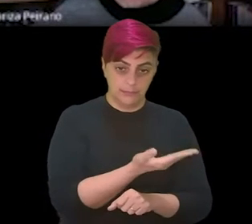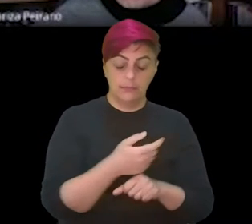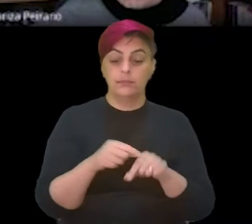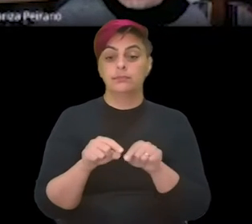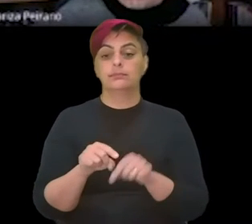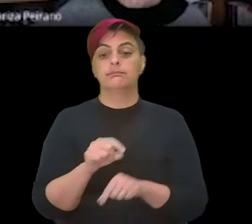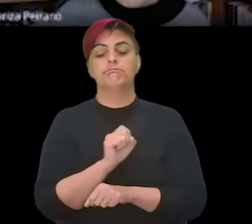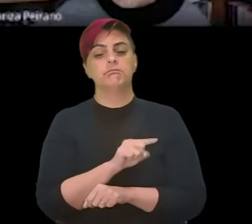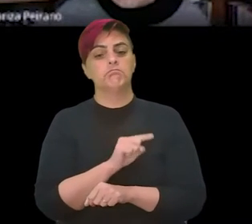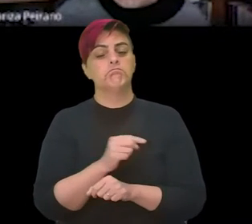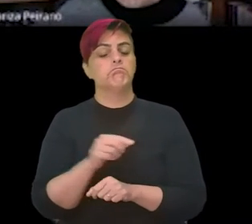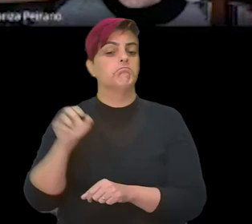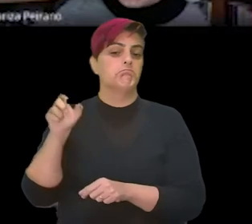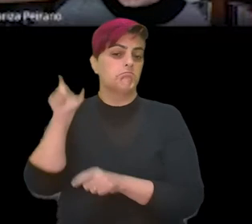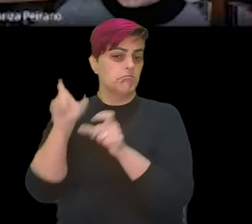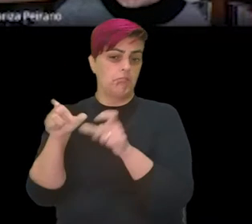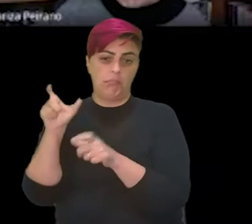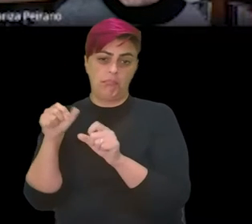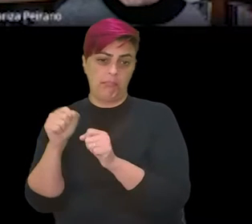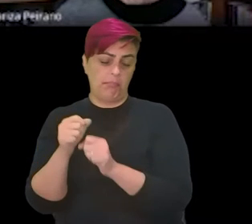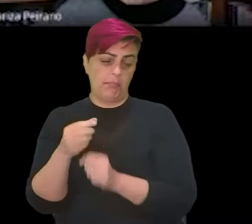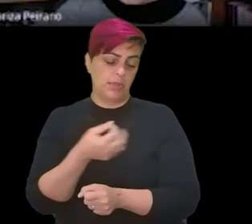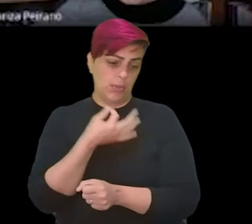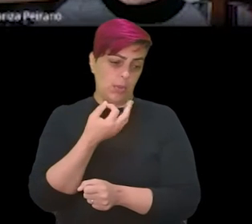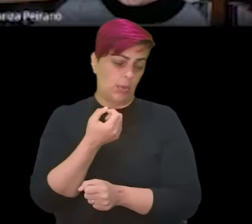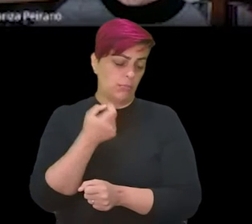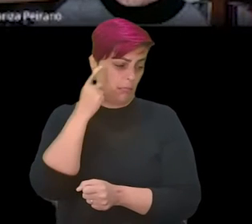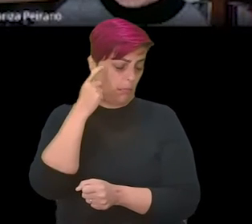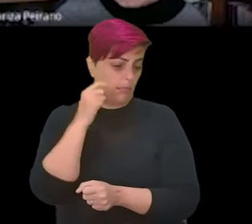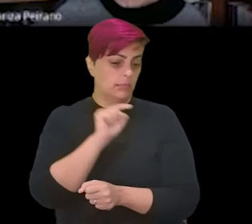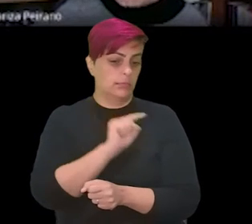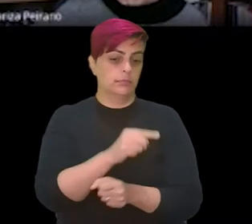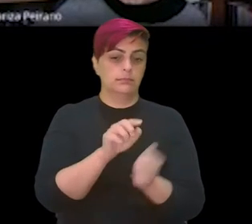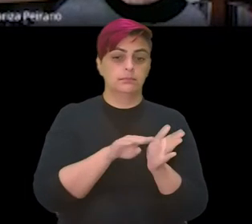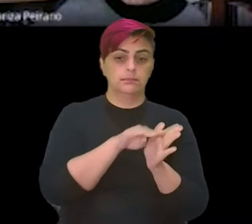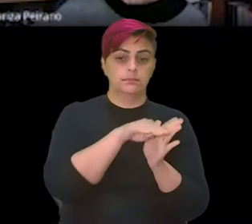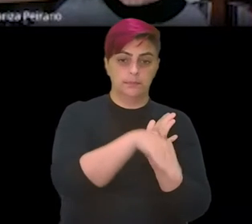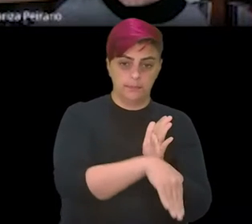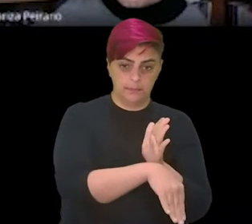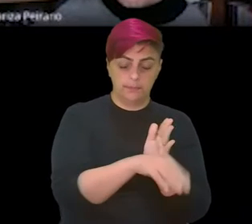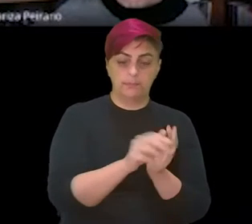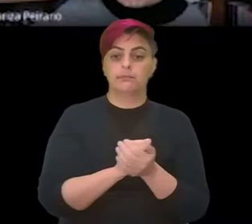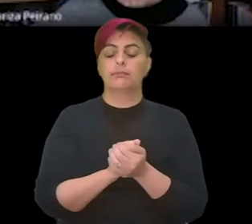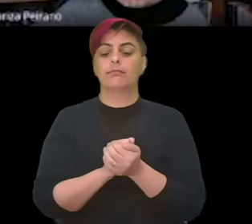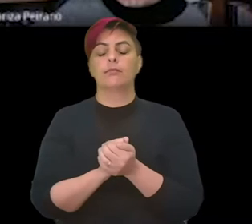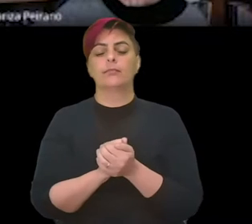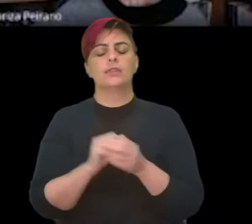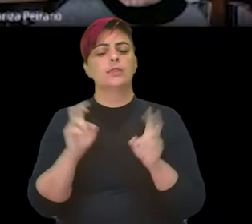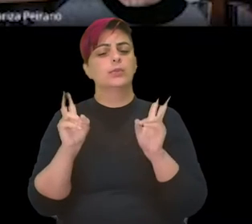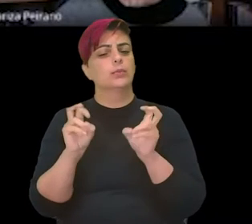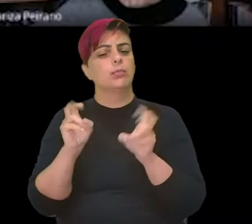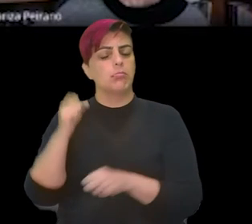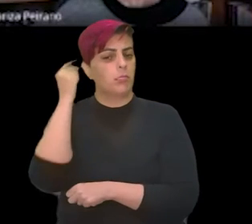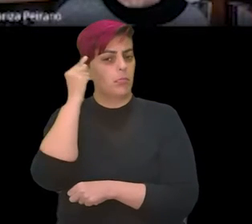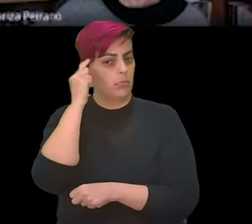ainda considerados primitivos e selvagens, e a sua mentalidade. Aspectos dessa